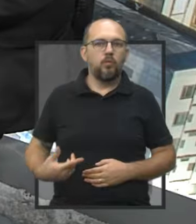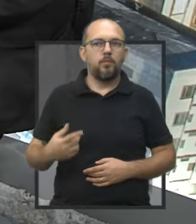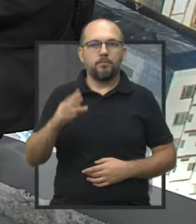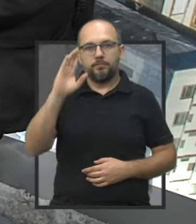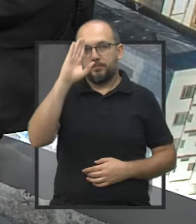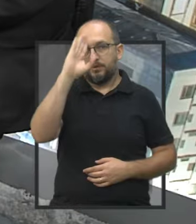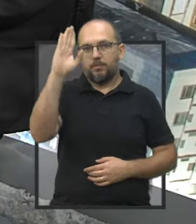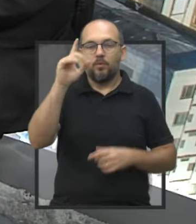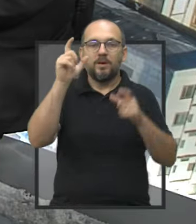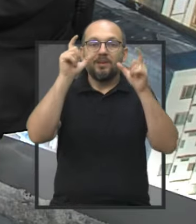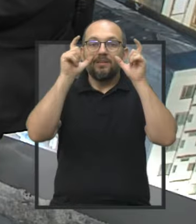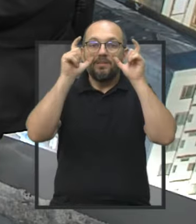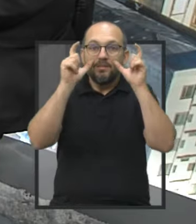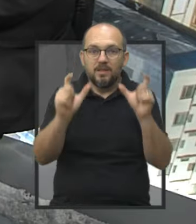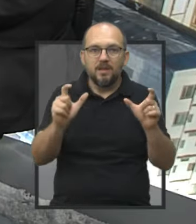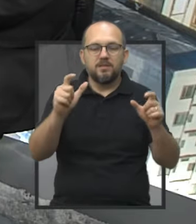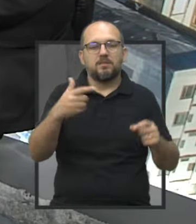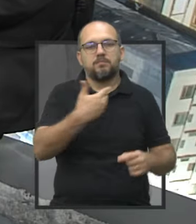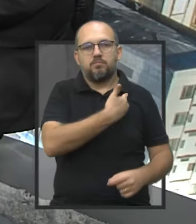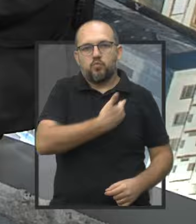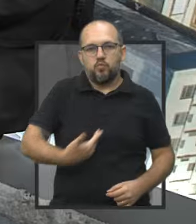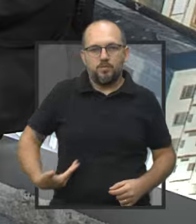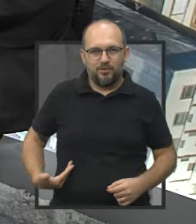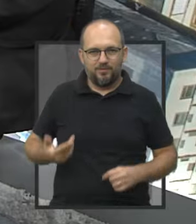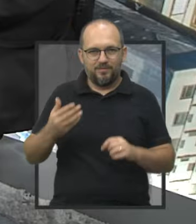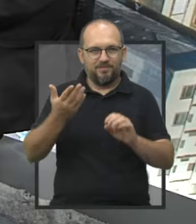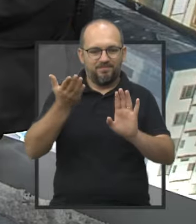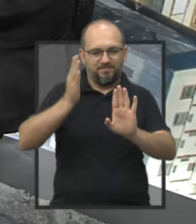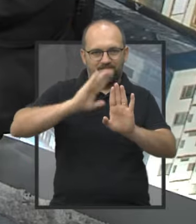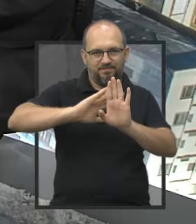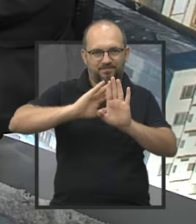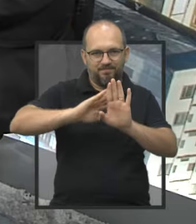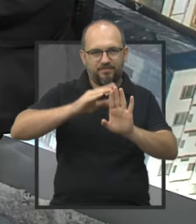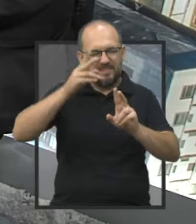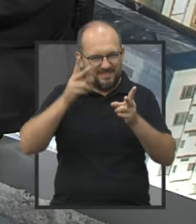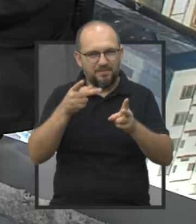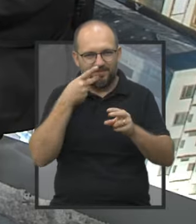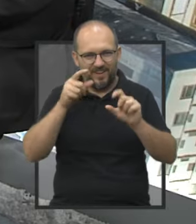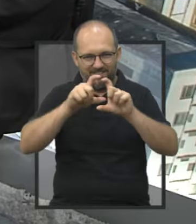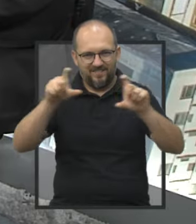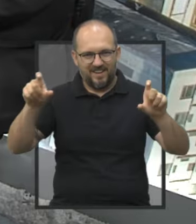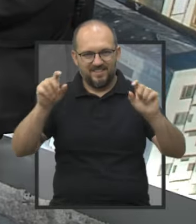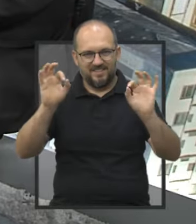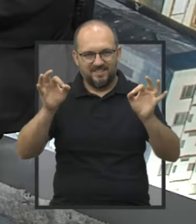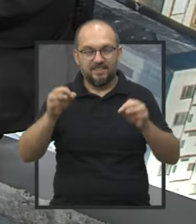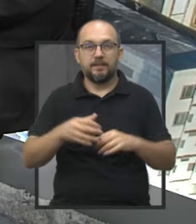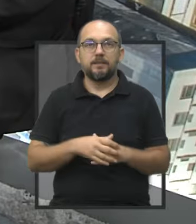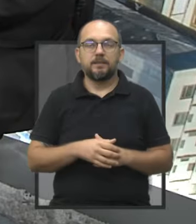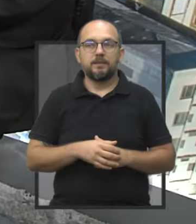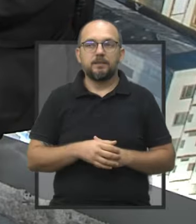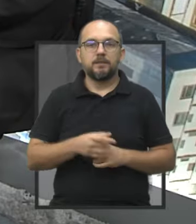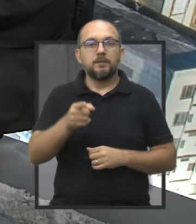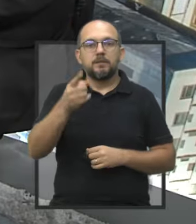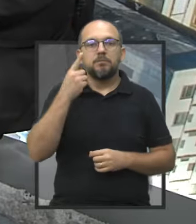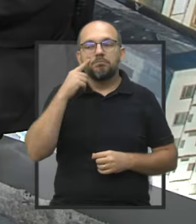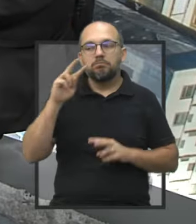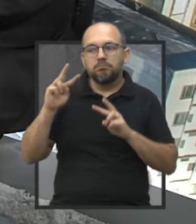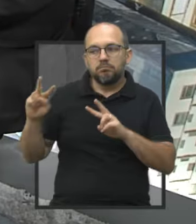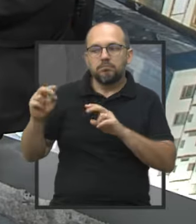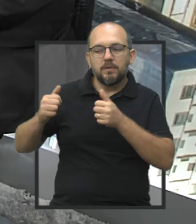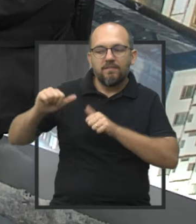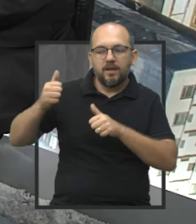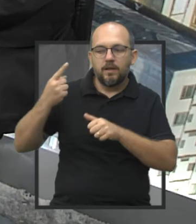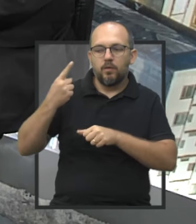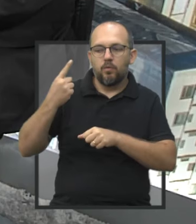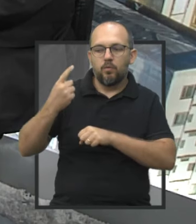interesse público, aliás, como plano de fundo. Essa frase o senhor costuma usar sempre. Como é que o senhor avalia esse